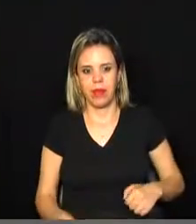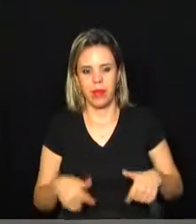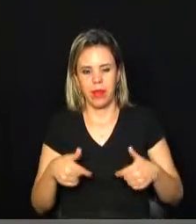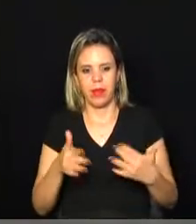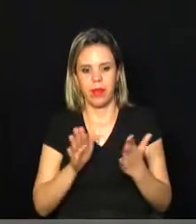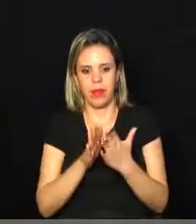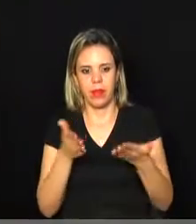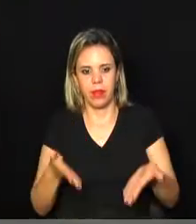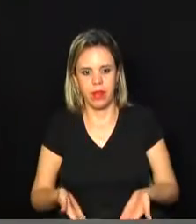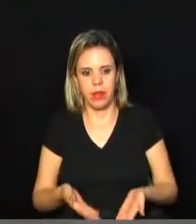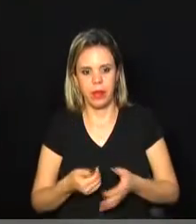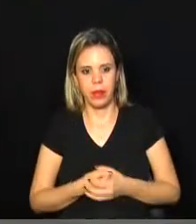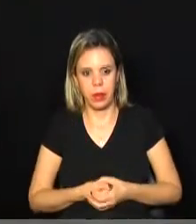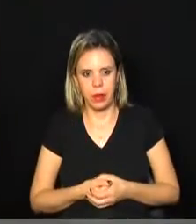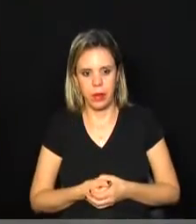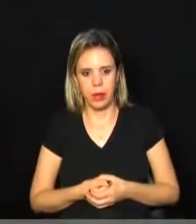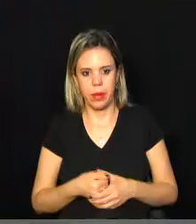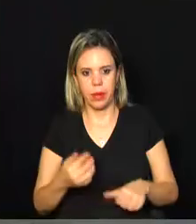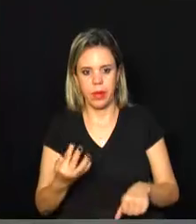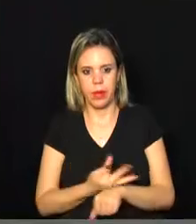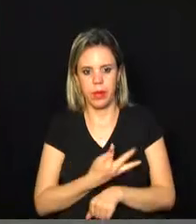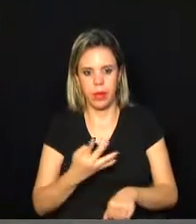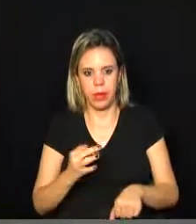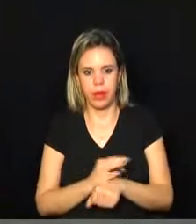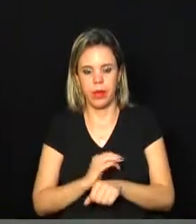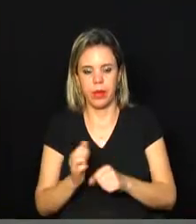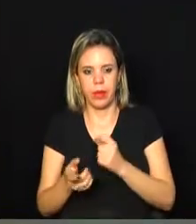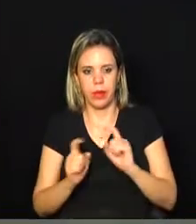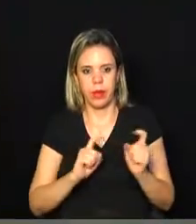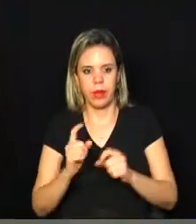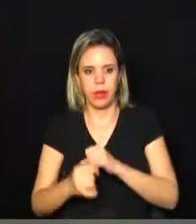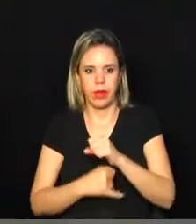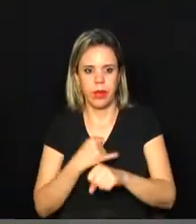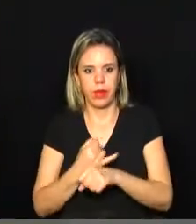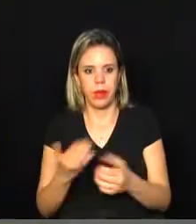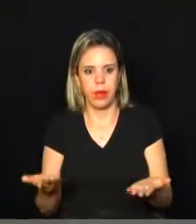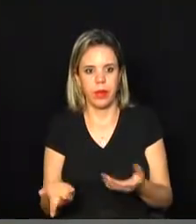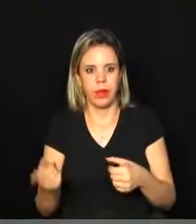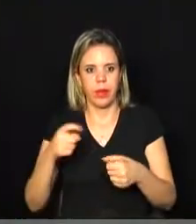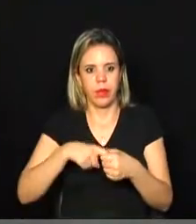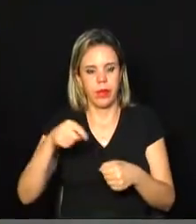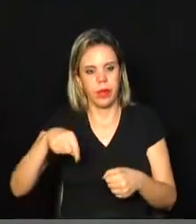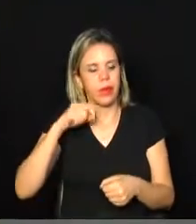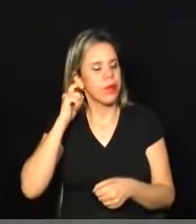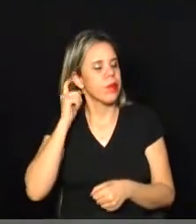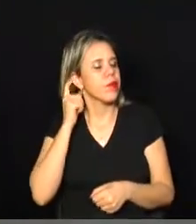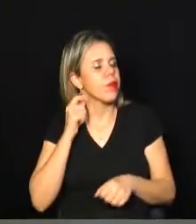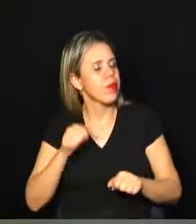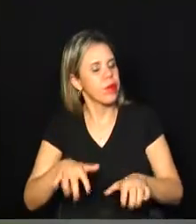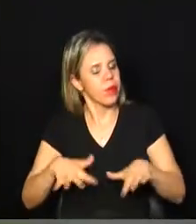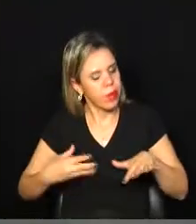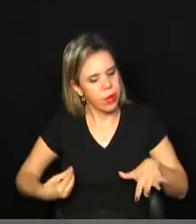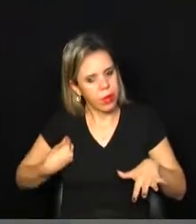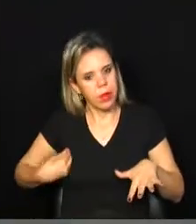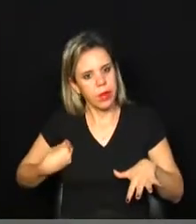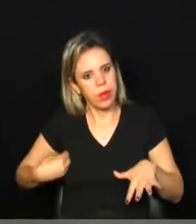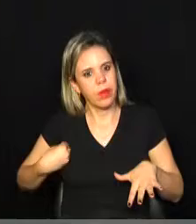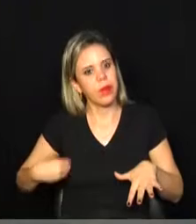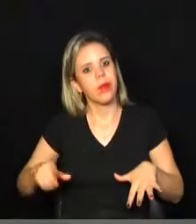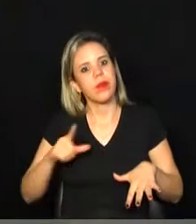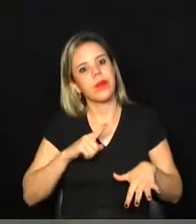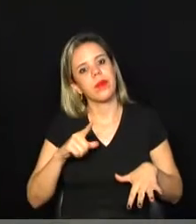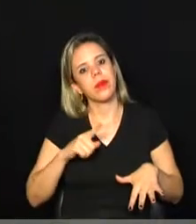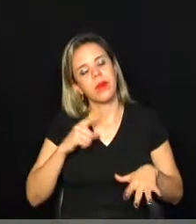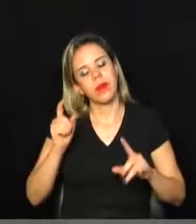enfrentando em tempo de pandemia com reuniões remotas E agora voltando aqui ao plenário ao vivo tendo as nossas